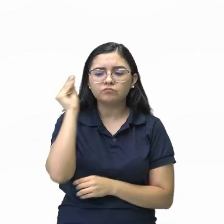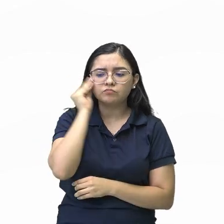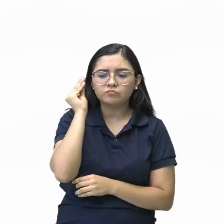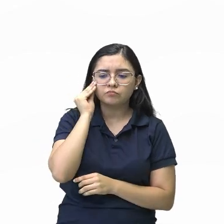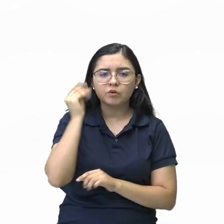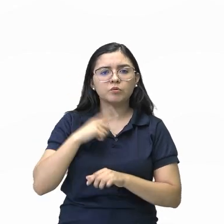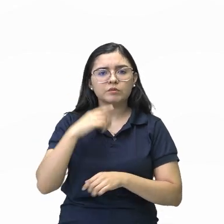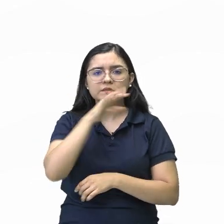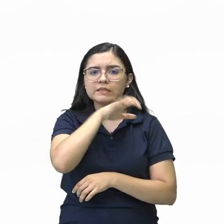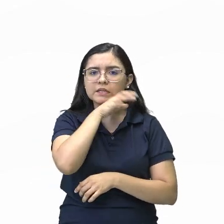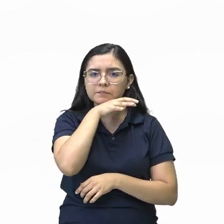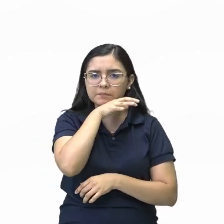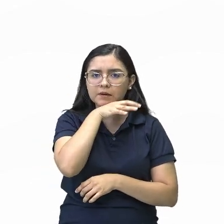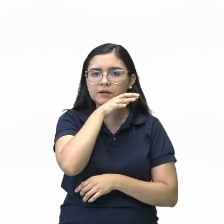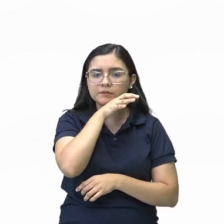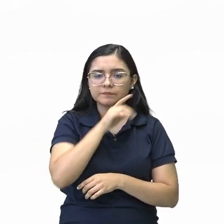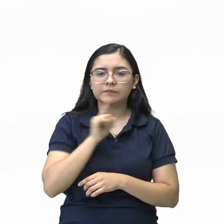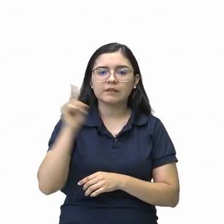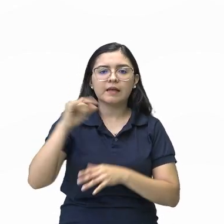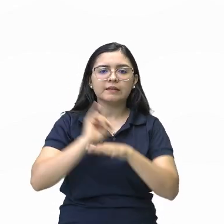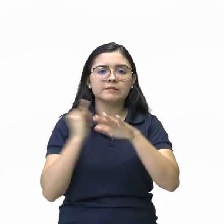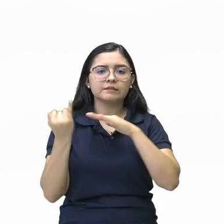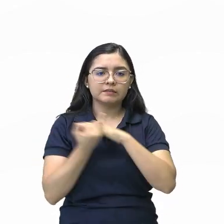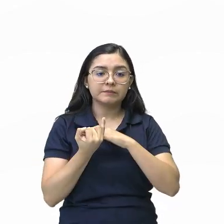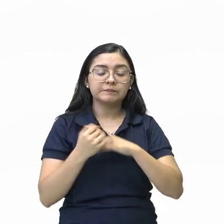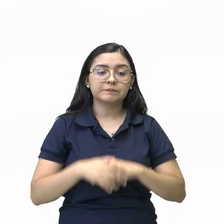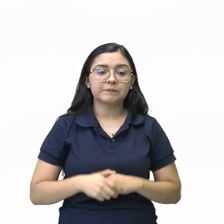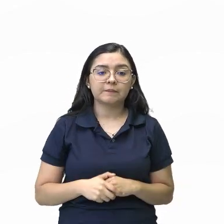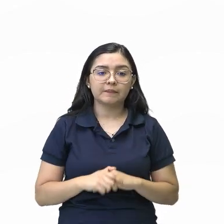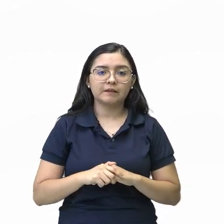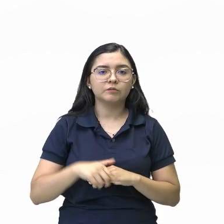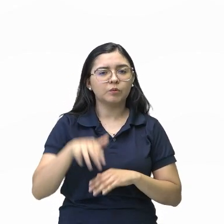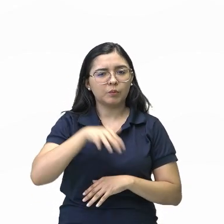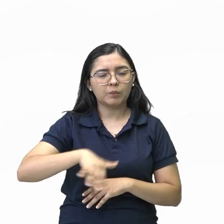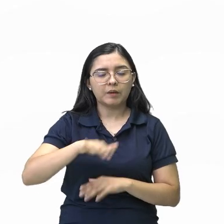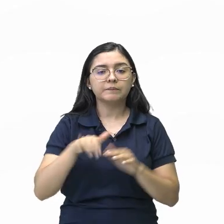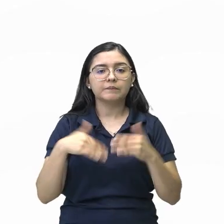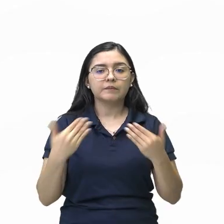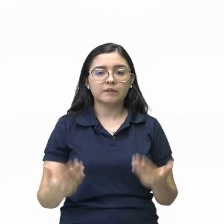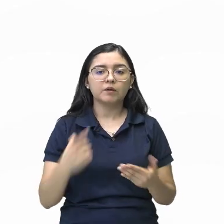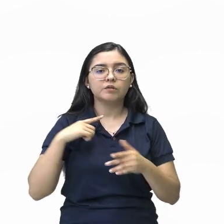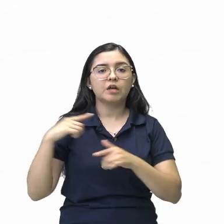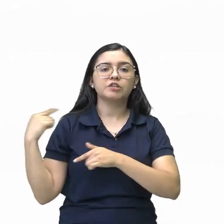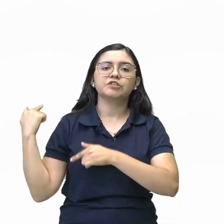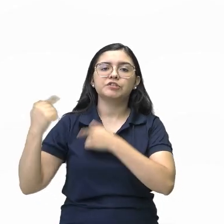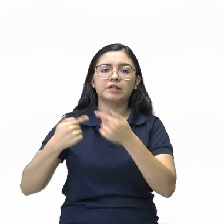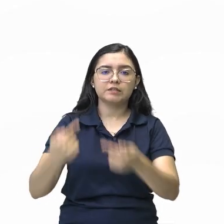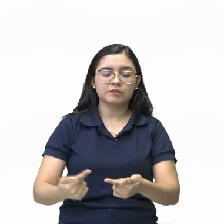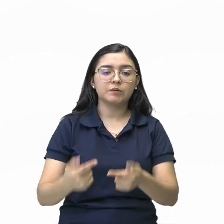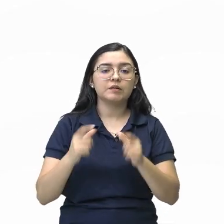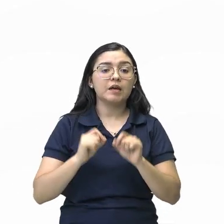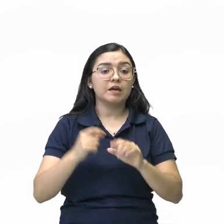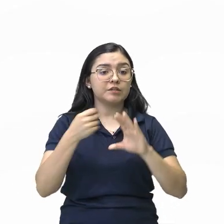os animais nas ilhas de Galápagos. Então, ao longo das gerações, as características